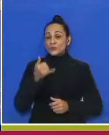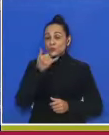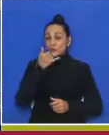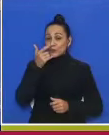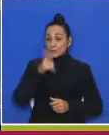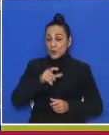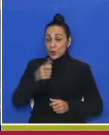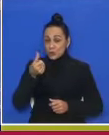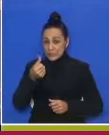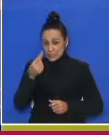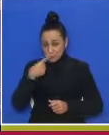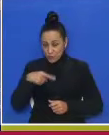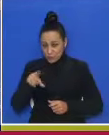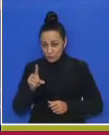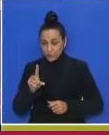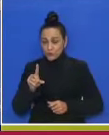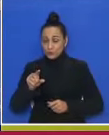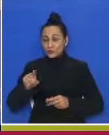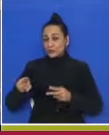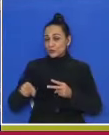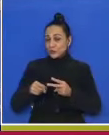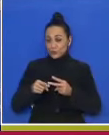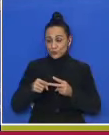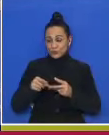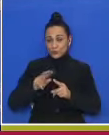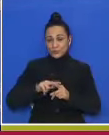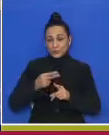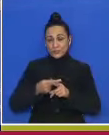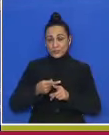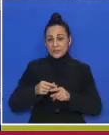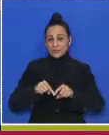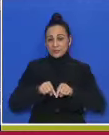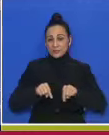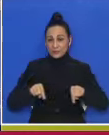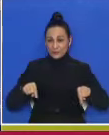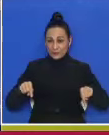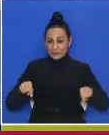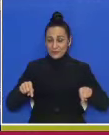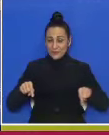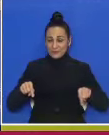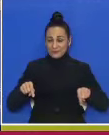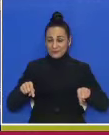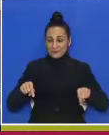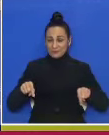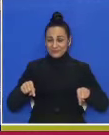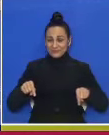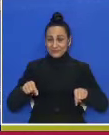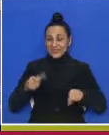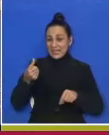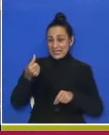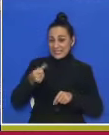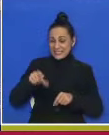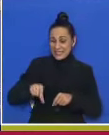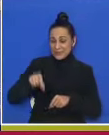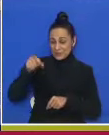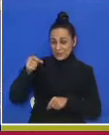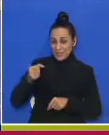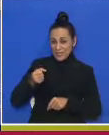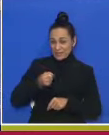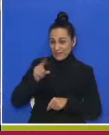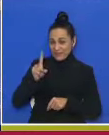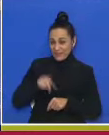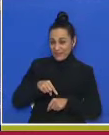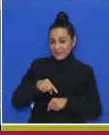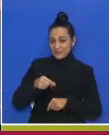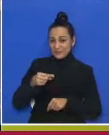O sexto e último número do segundo sorteio da dupla Sena. Mas as seis dezenas